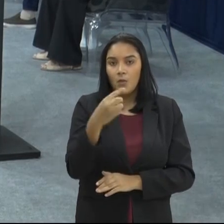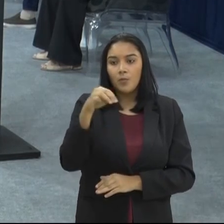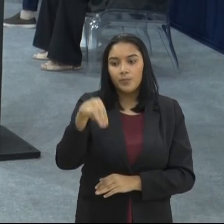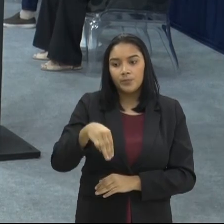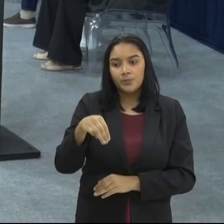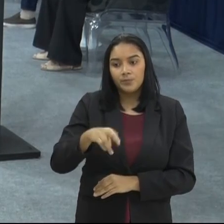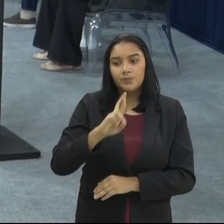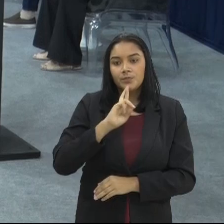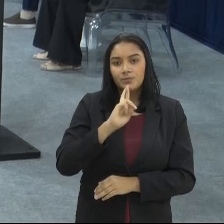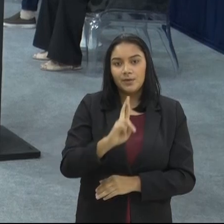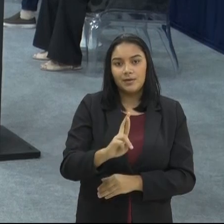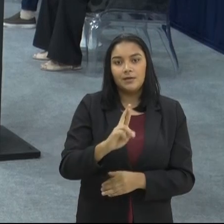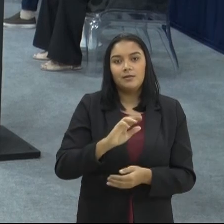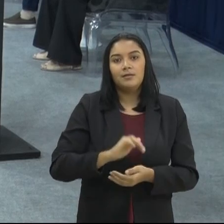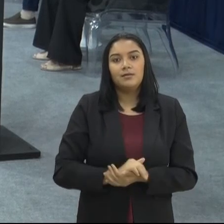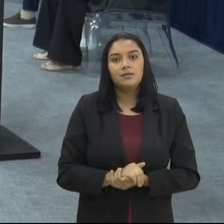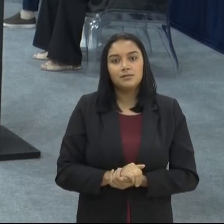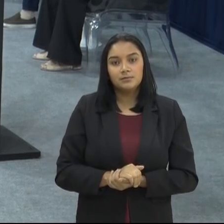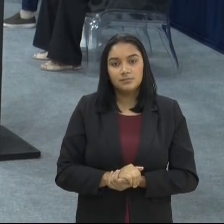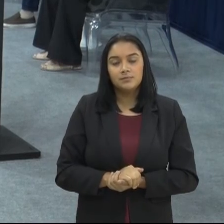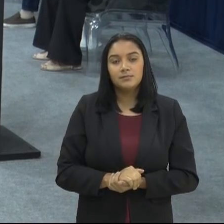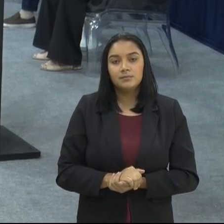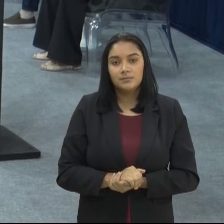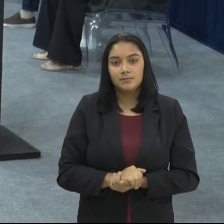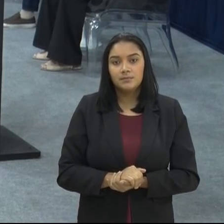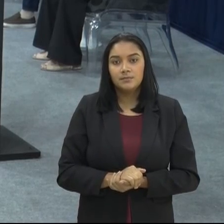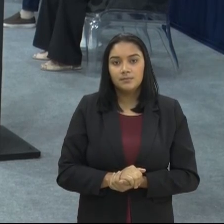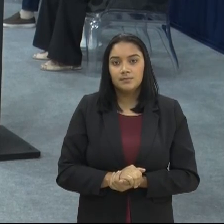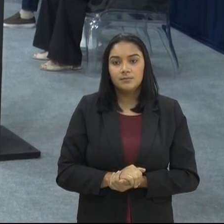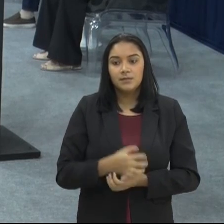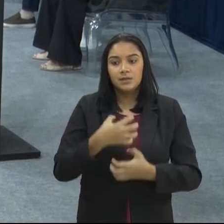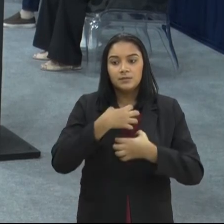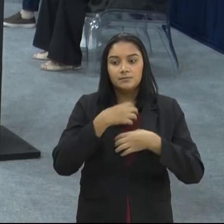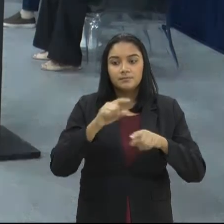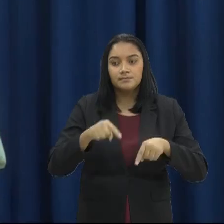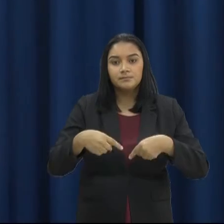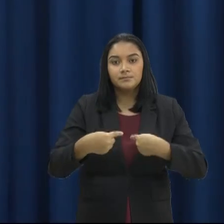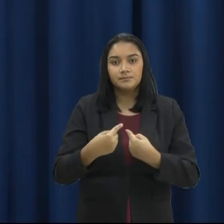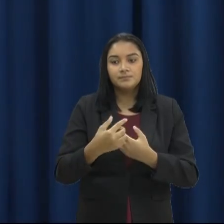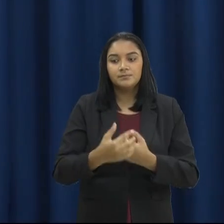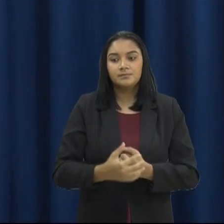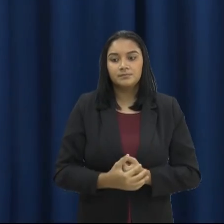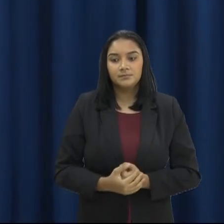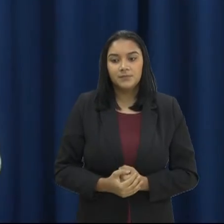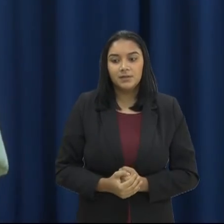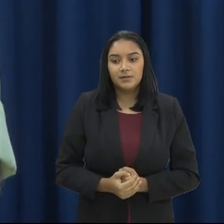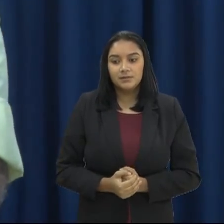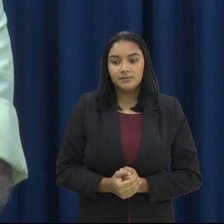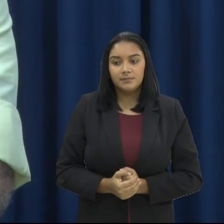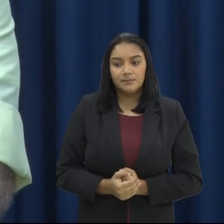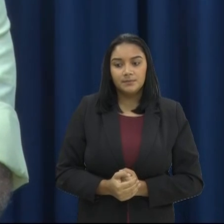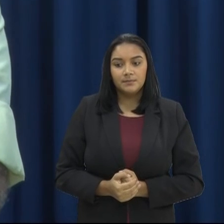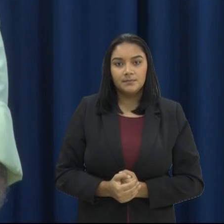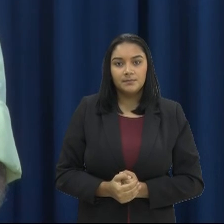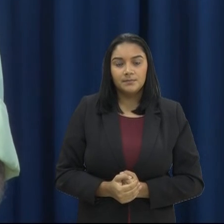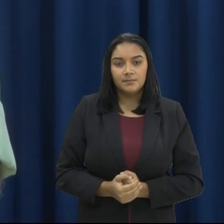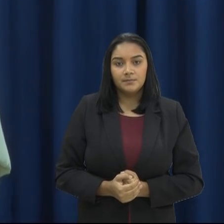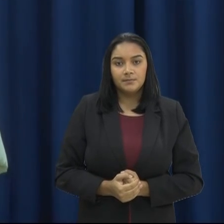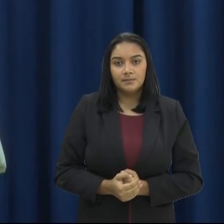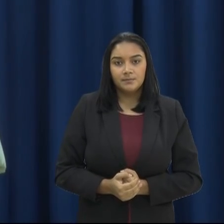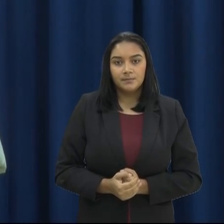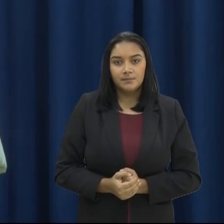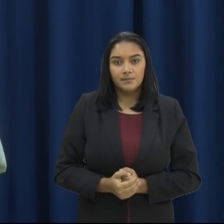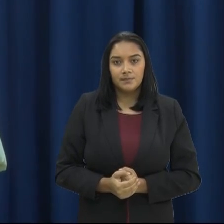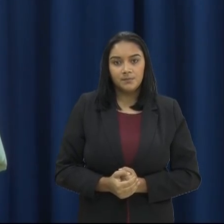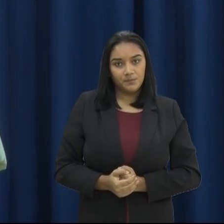para responder a título de direito de resposta. O relógio do candidato já vai aparecer no ar.